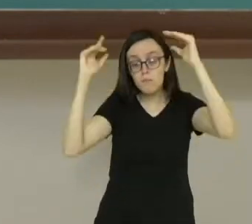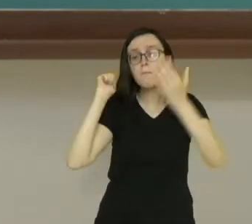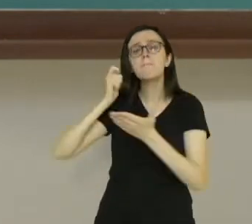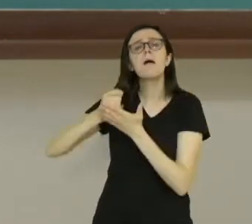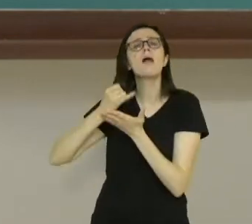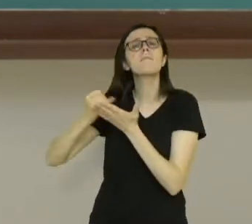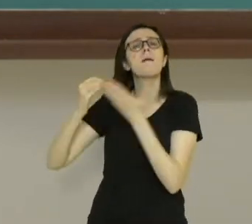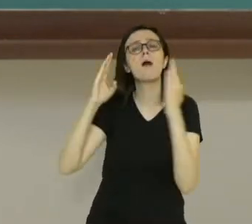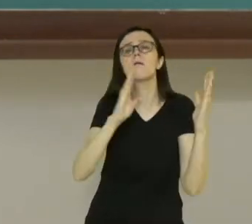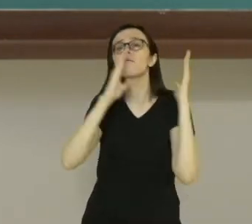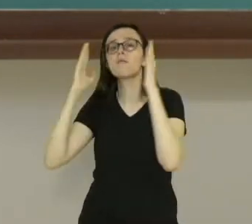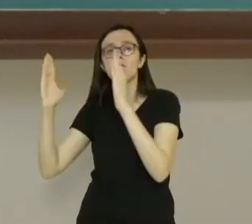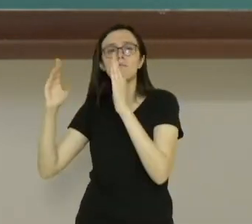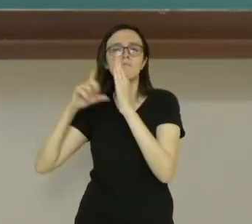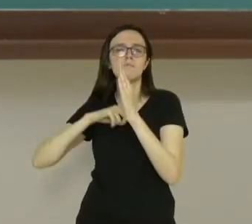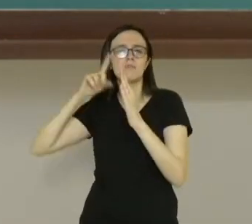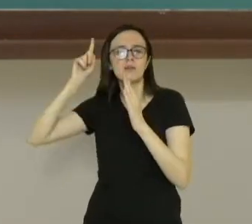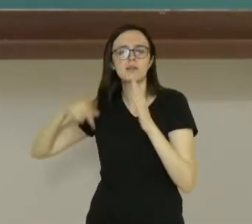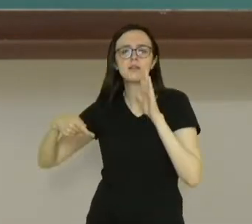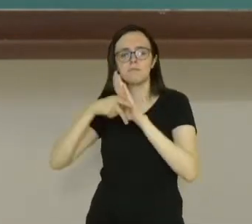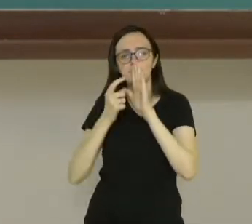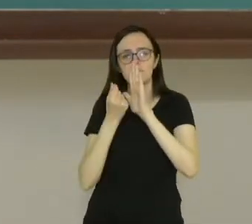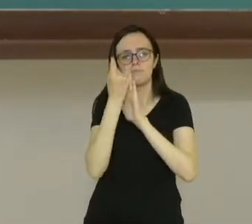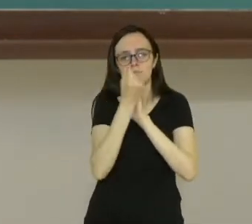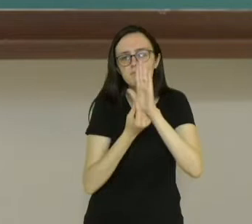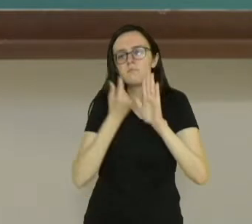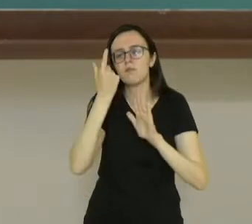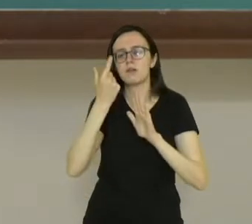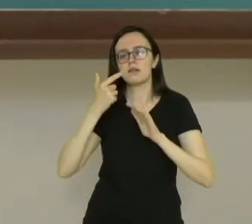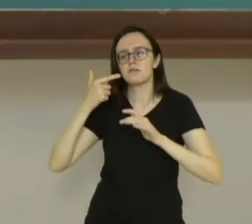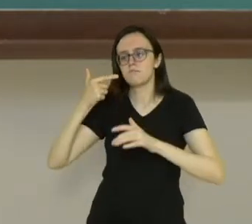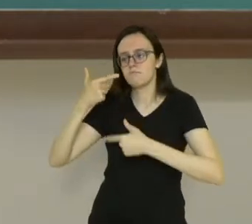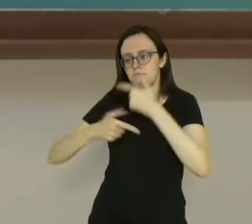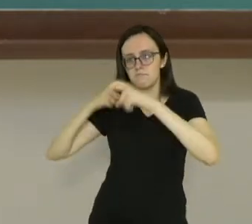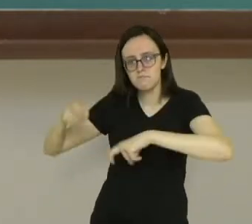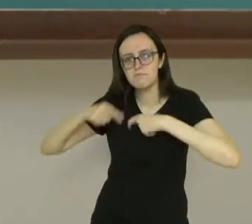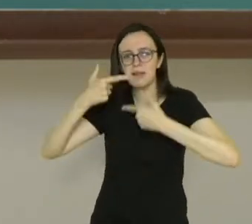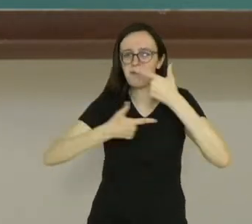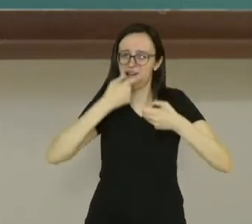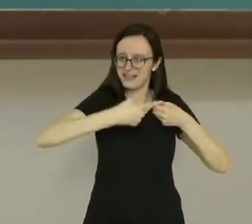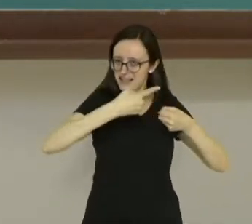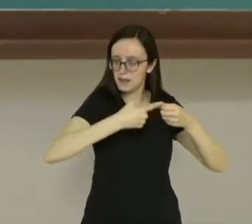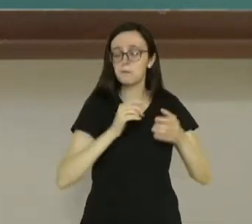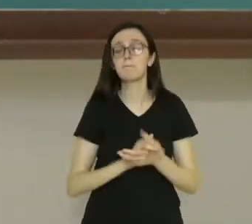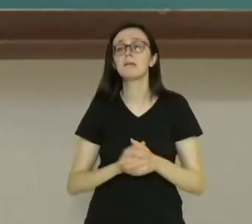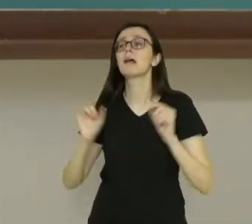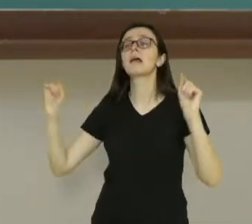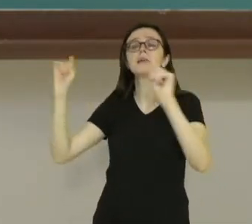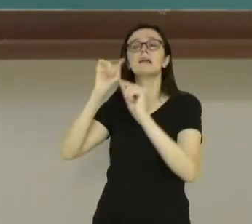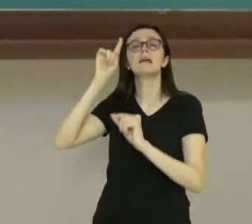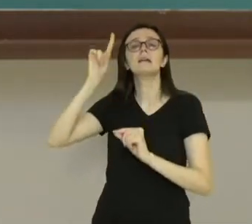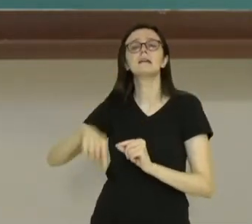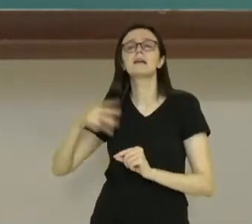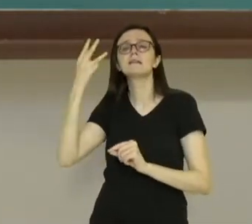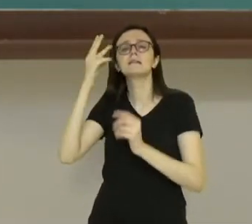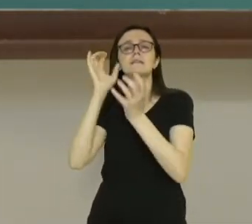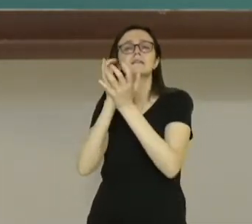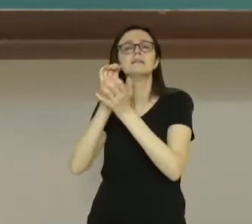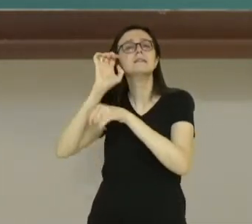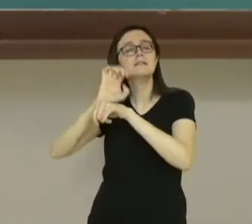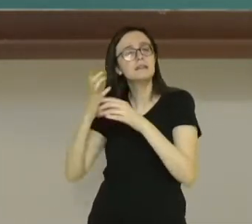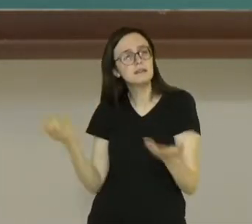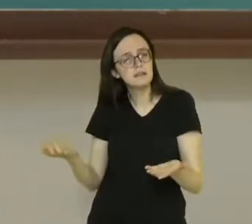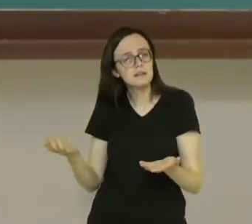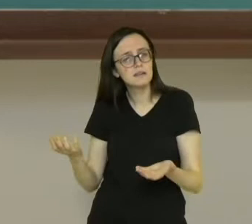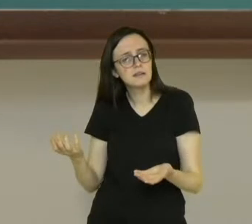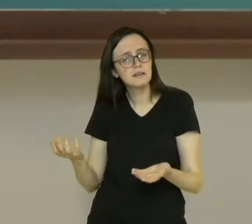O terceiro estado, burgueses, camponeses, trabalhadores urbanos, né? E quem era o terceiro estado? Os,